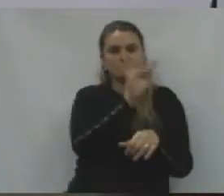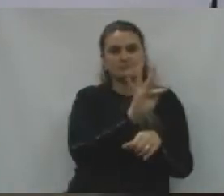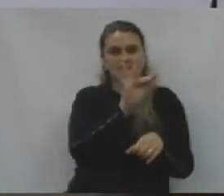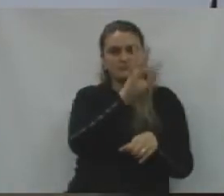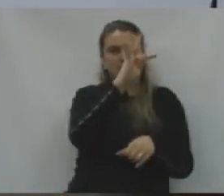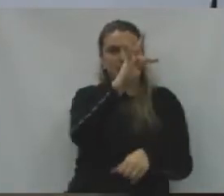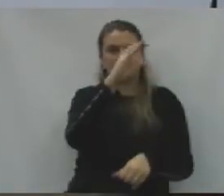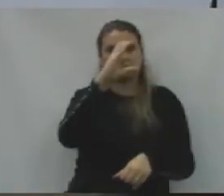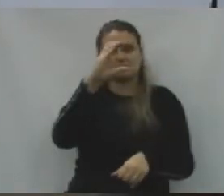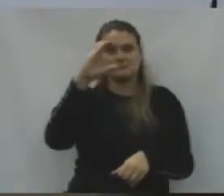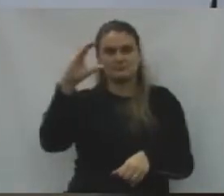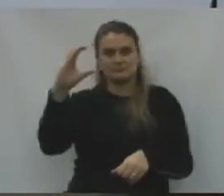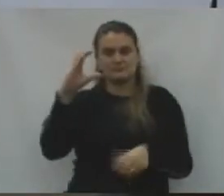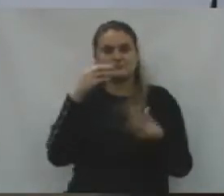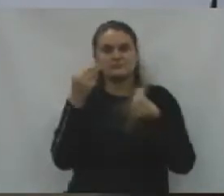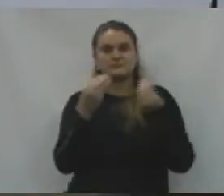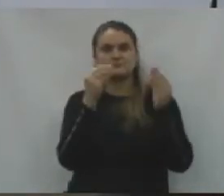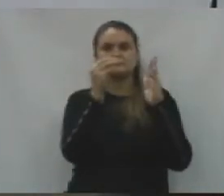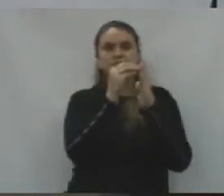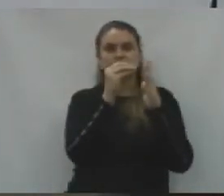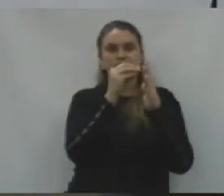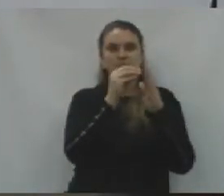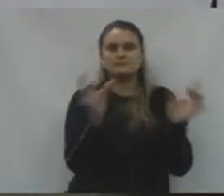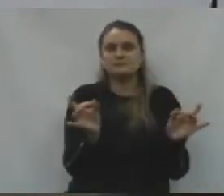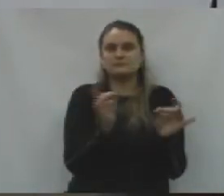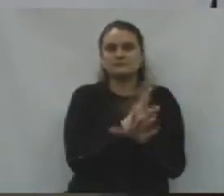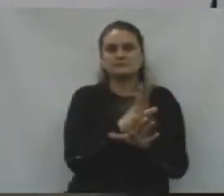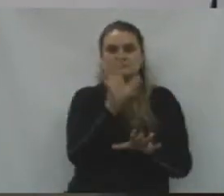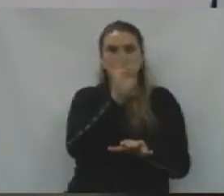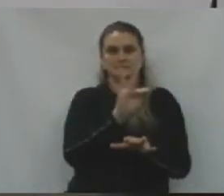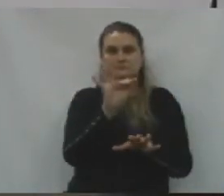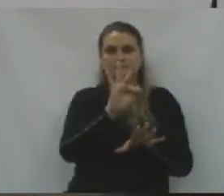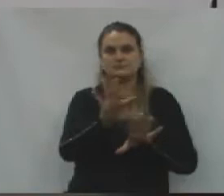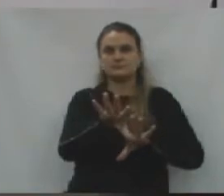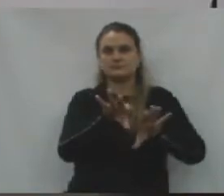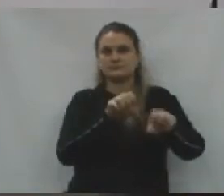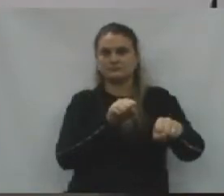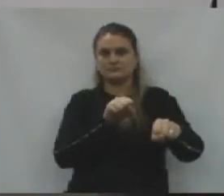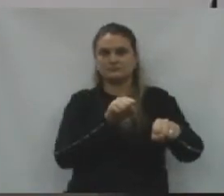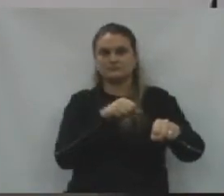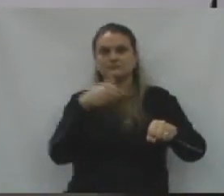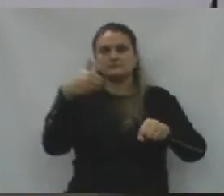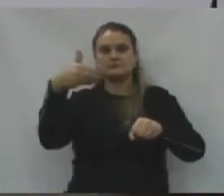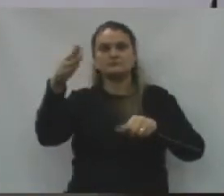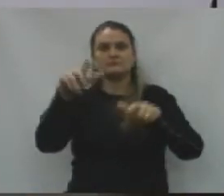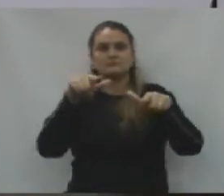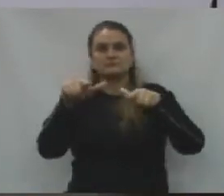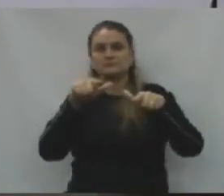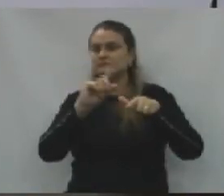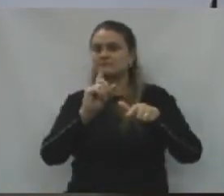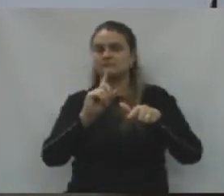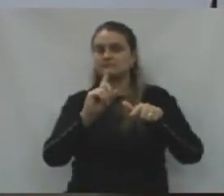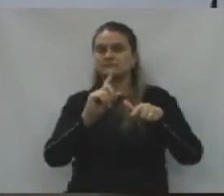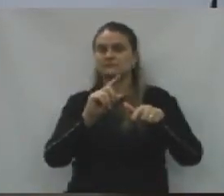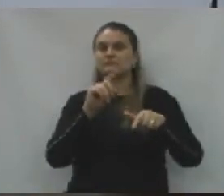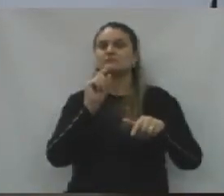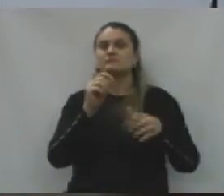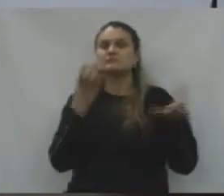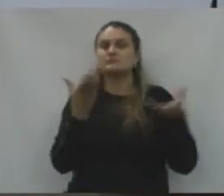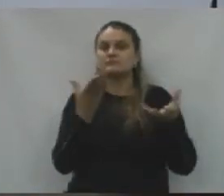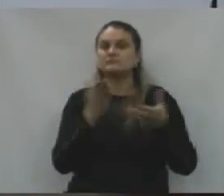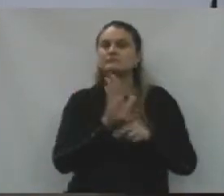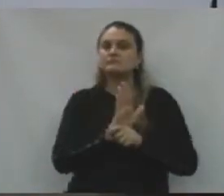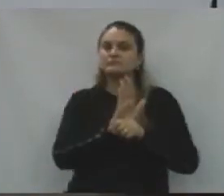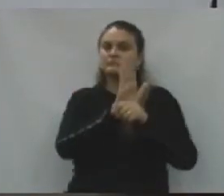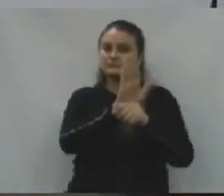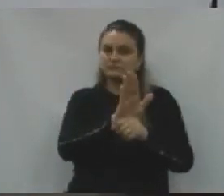conclusão, como um simples requisito para concluir o curso, se formar e ir trabalhar. Não é isso que eles